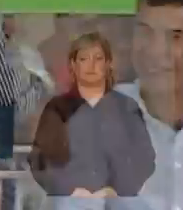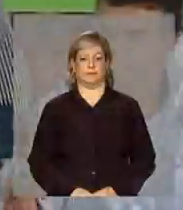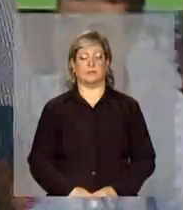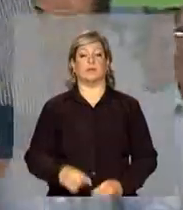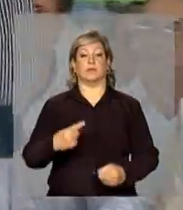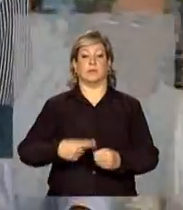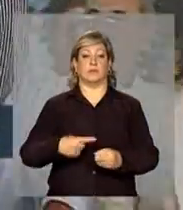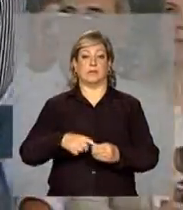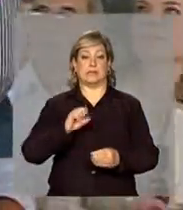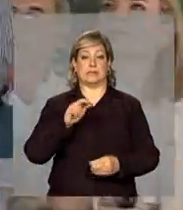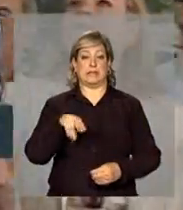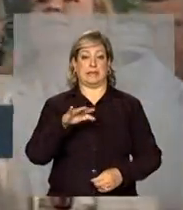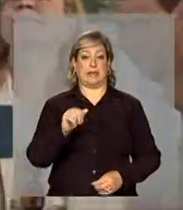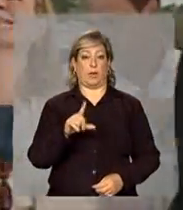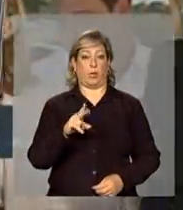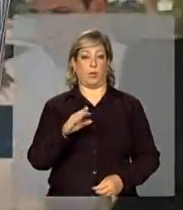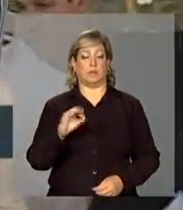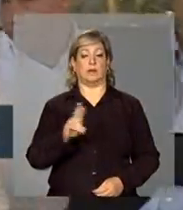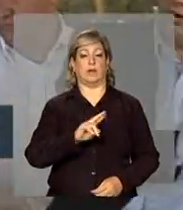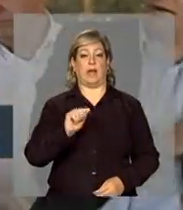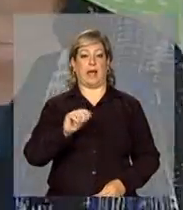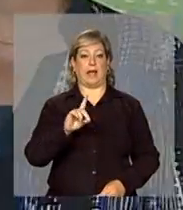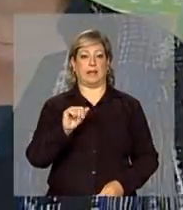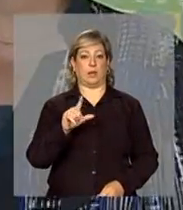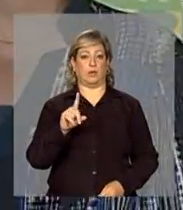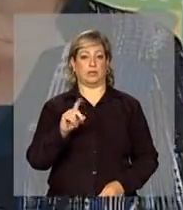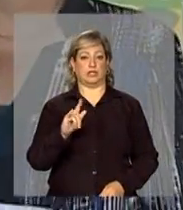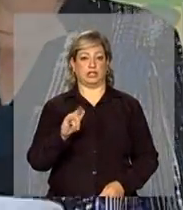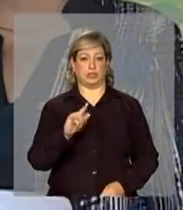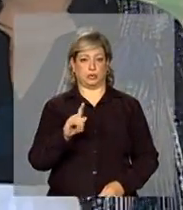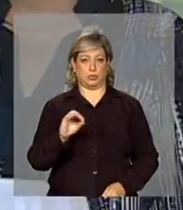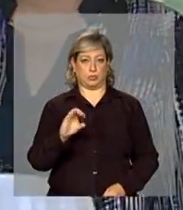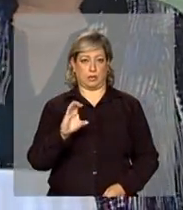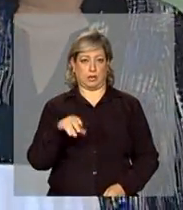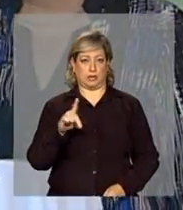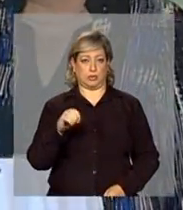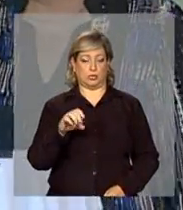Município de Santa Lúcia, Adalgiso Cândido de Souza.